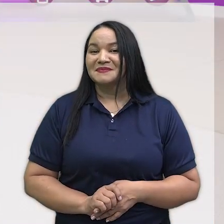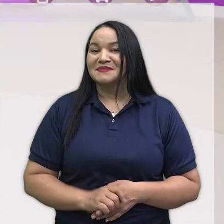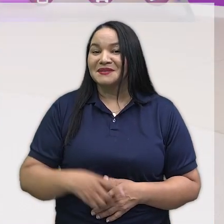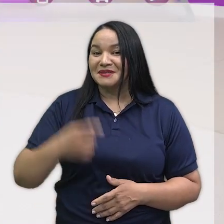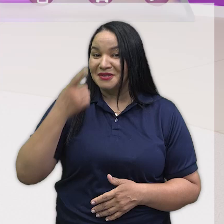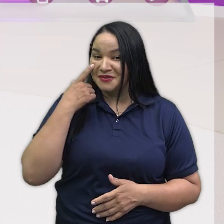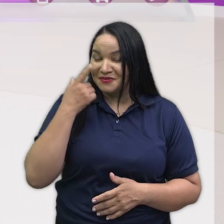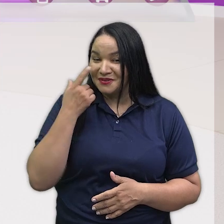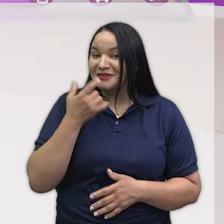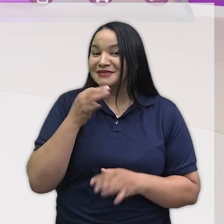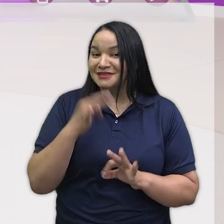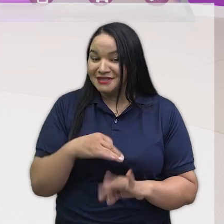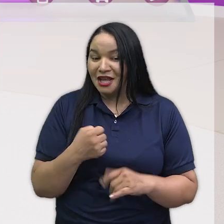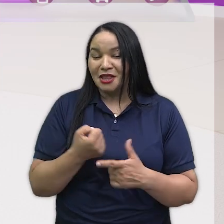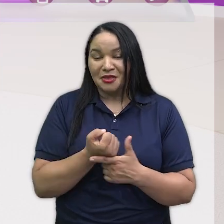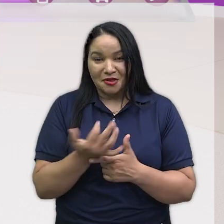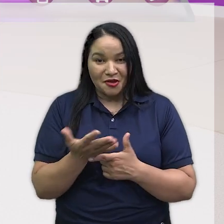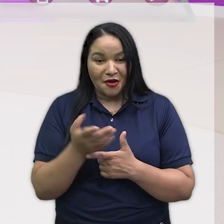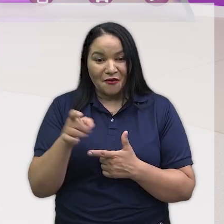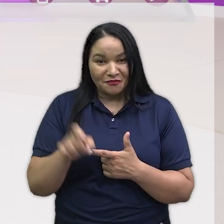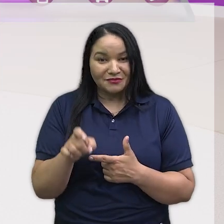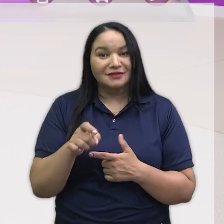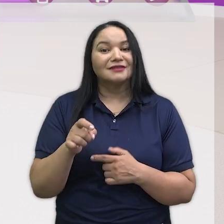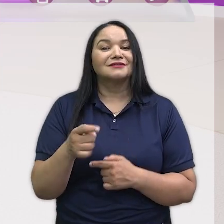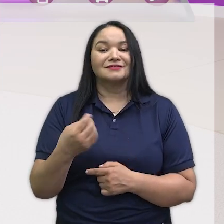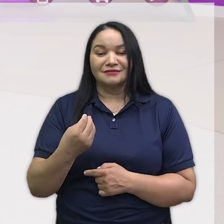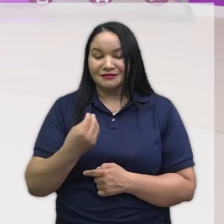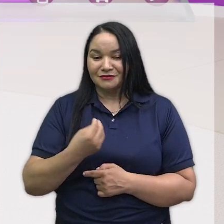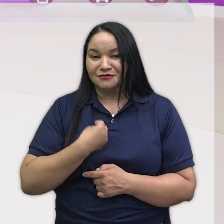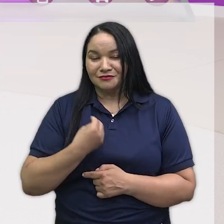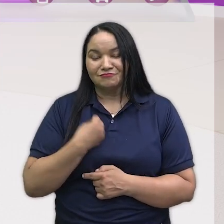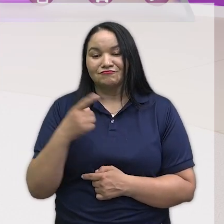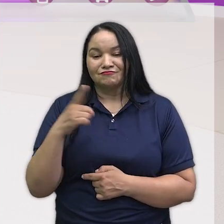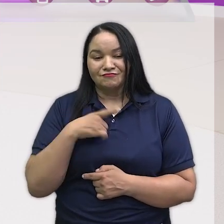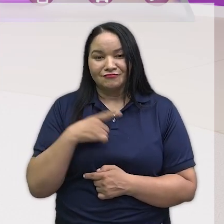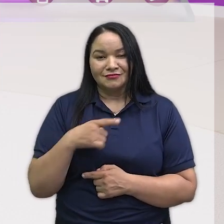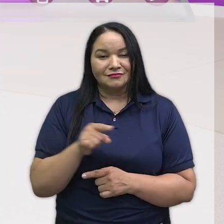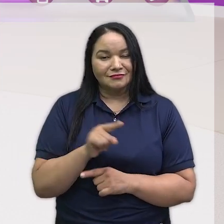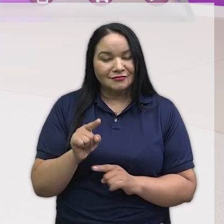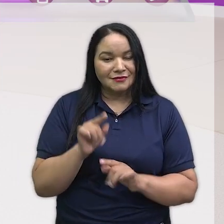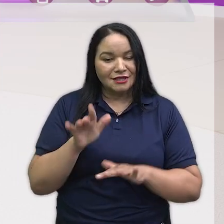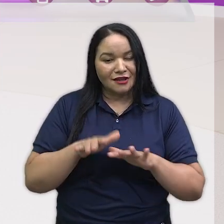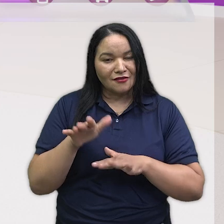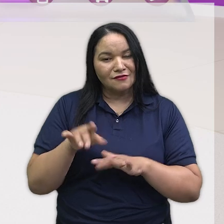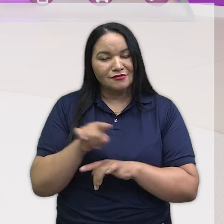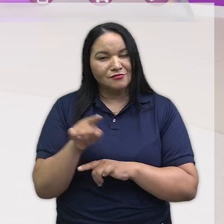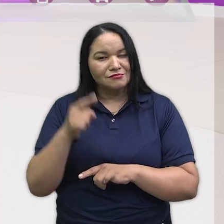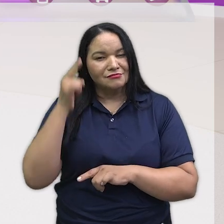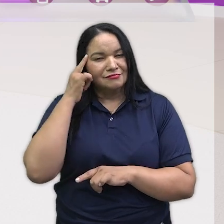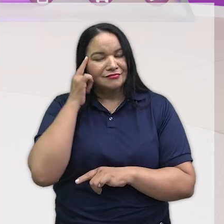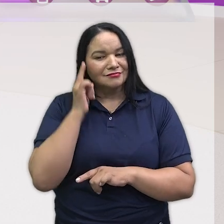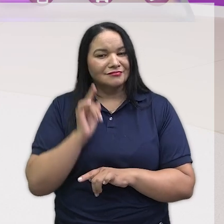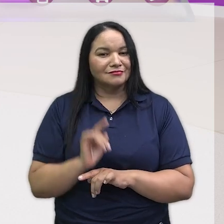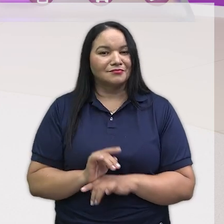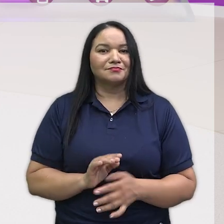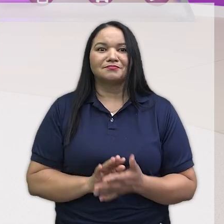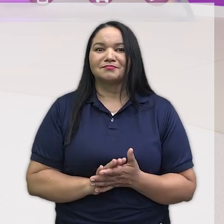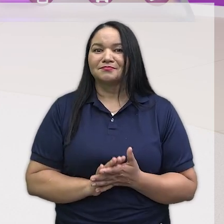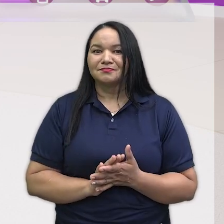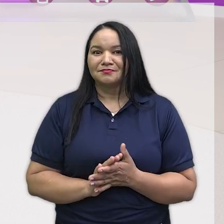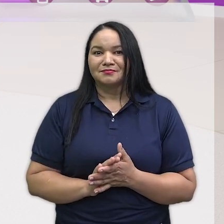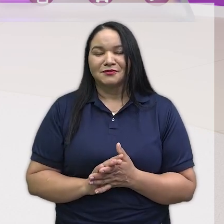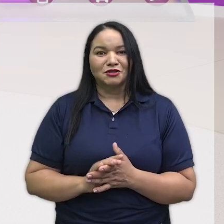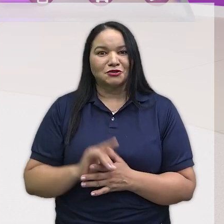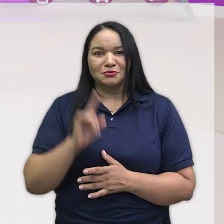Não disse para você que logaritmo aí não está presente na nossa vida? Pois é. Para quem pensou aí, já ficou assim, meio que